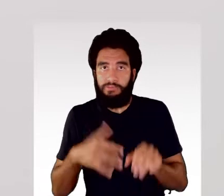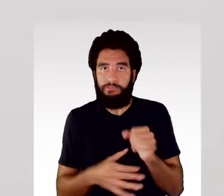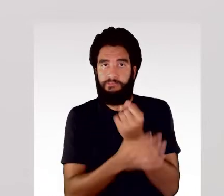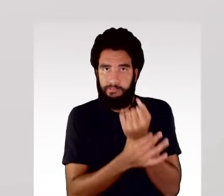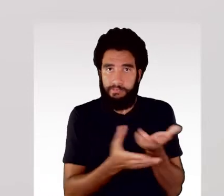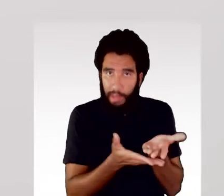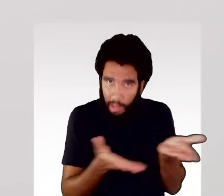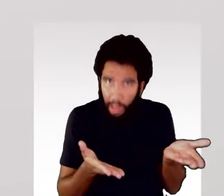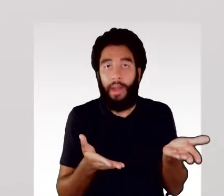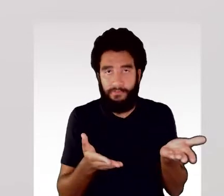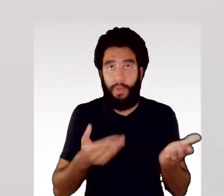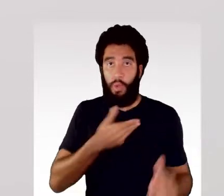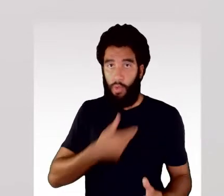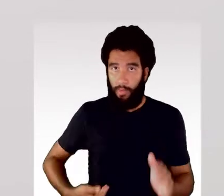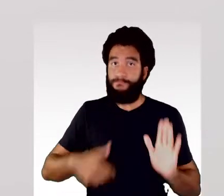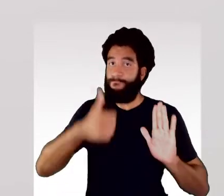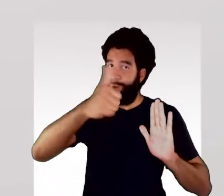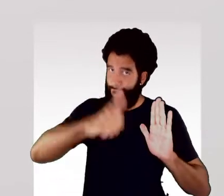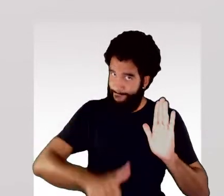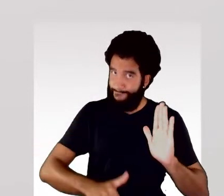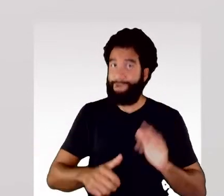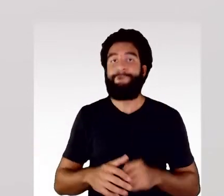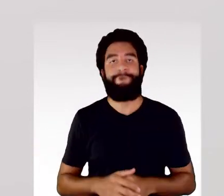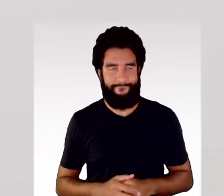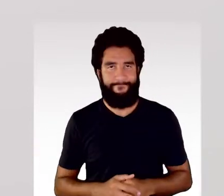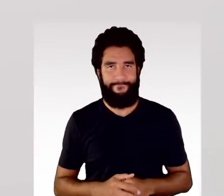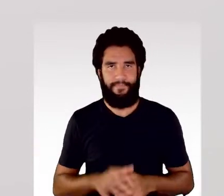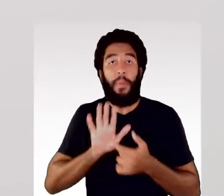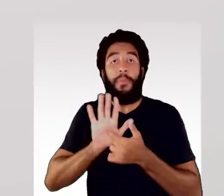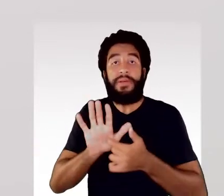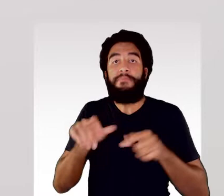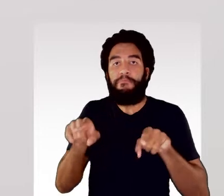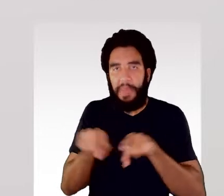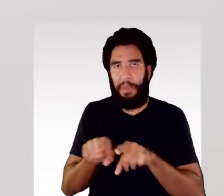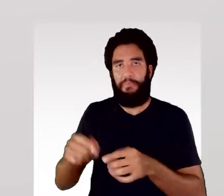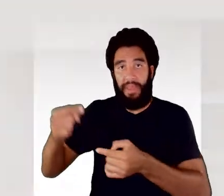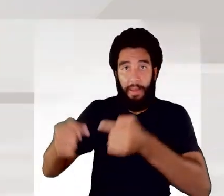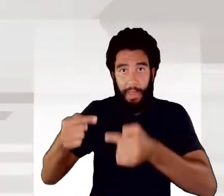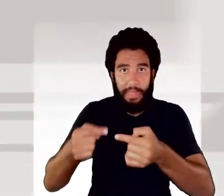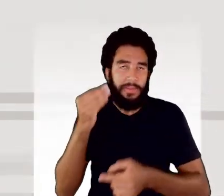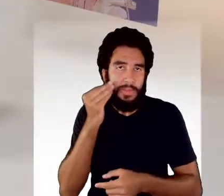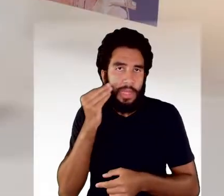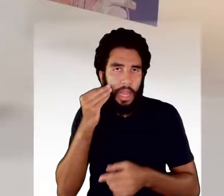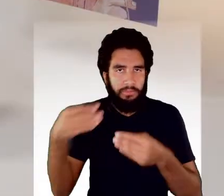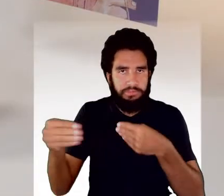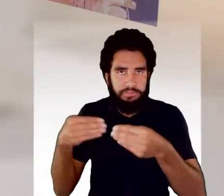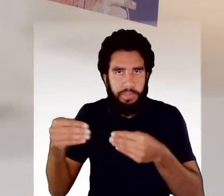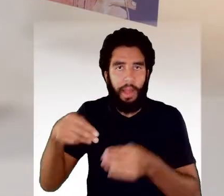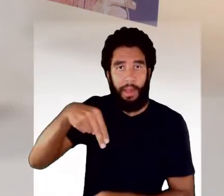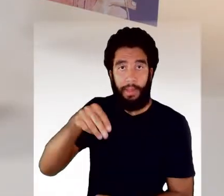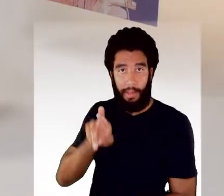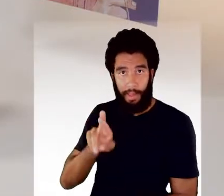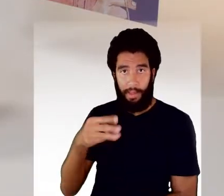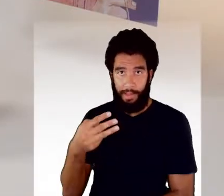e saúde no setor de frigoríficos, está sendo revisada pelo governo federal. Você vai ver também. Para debater sobre a